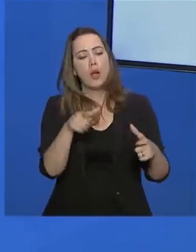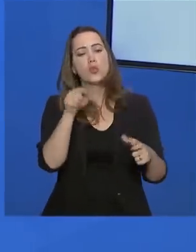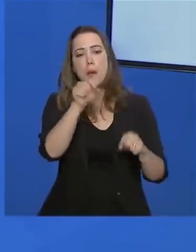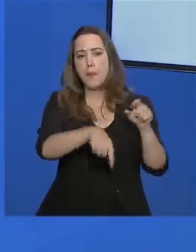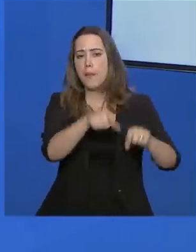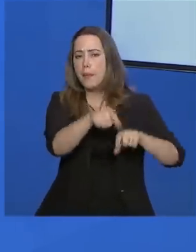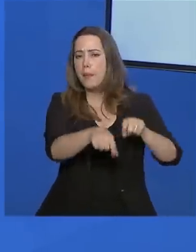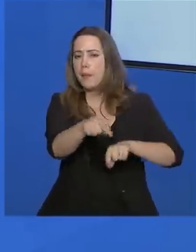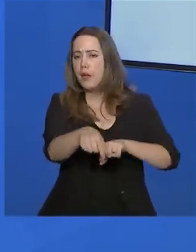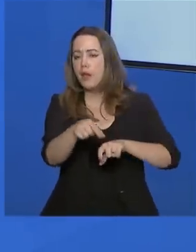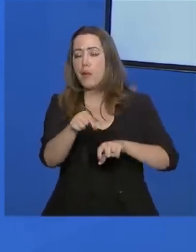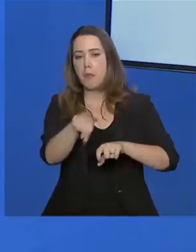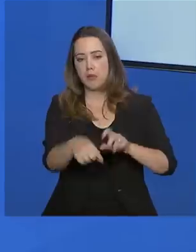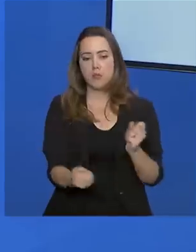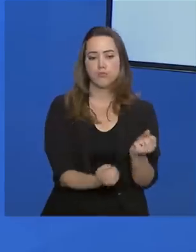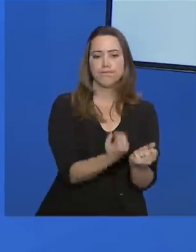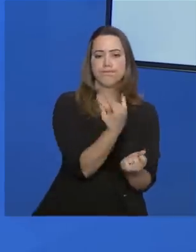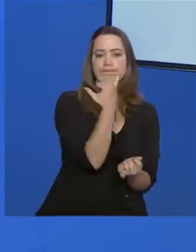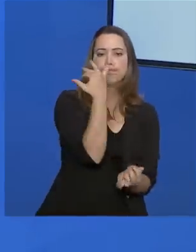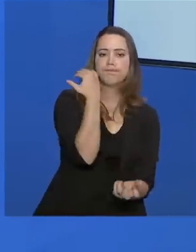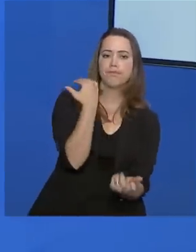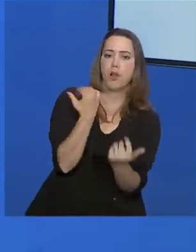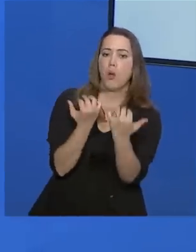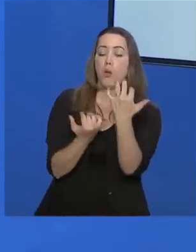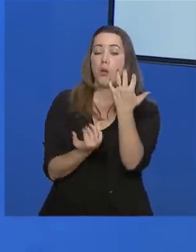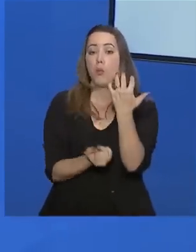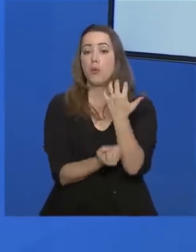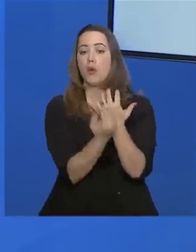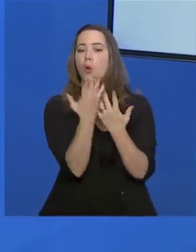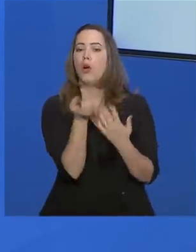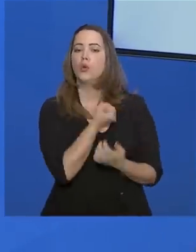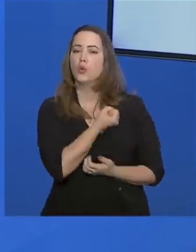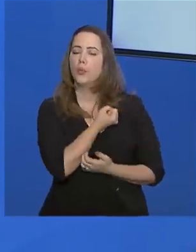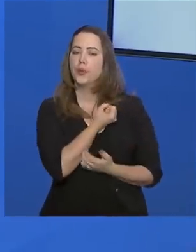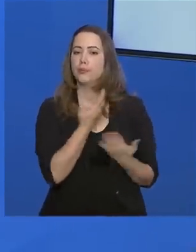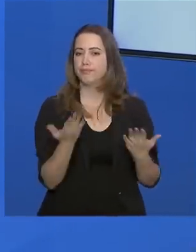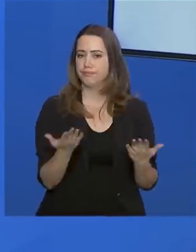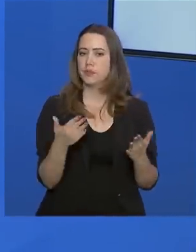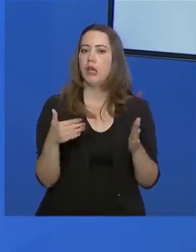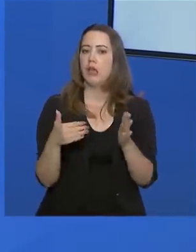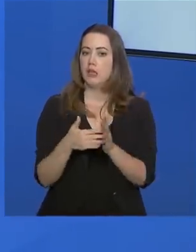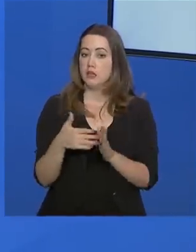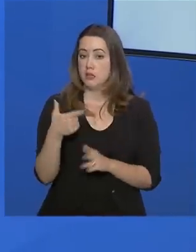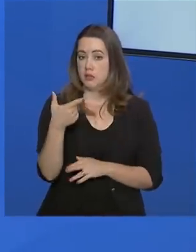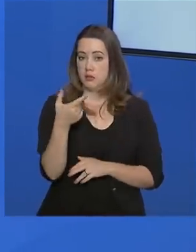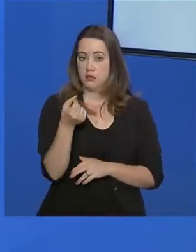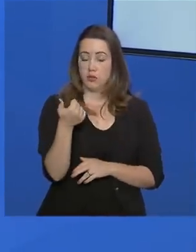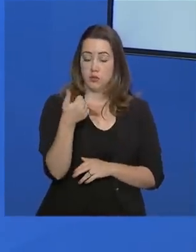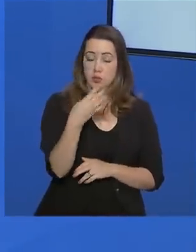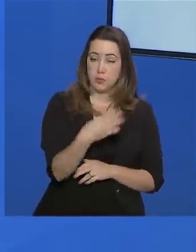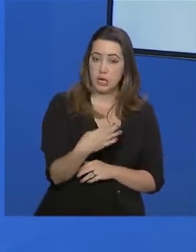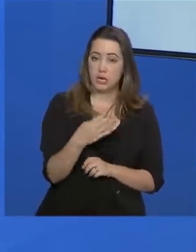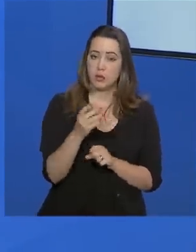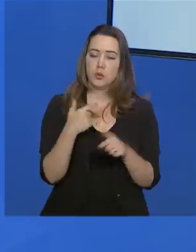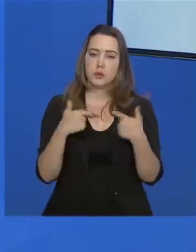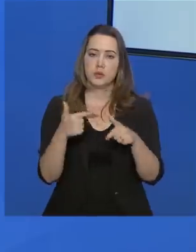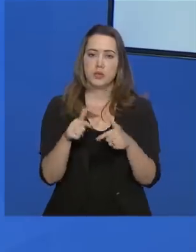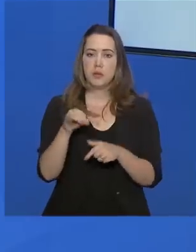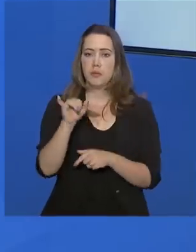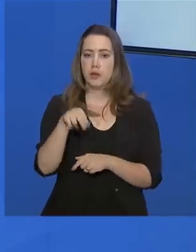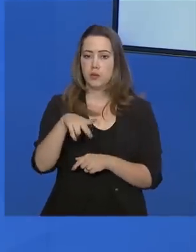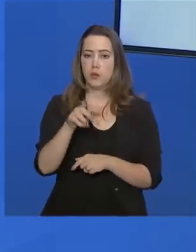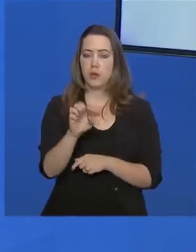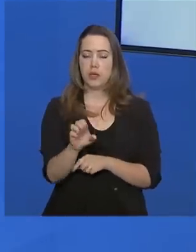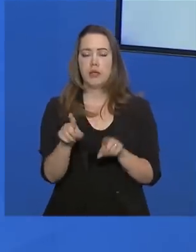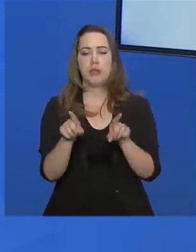foi sendo feito de dois em dois anos até 2014 é um trabalho do inpe com a embrapa e que deixou de ser feito